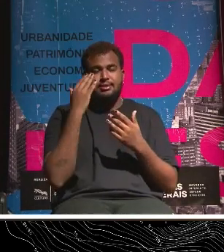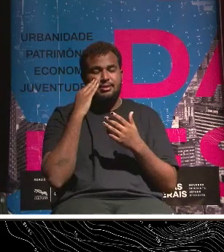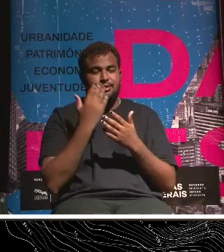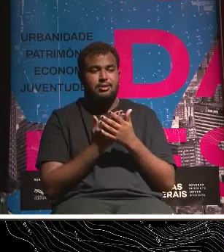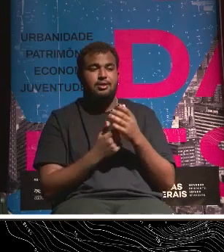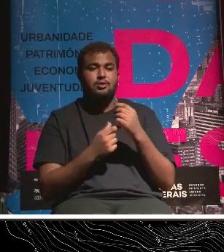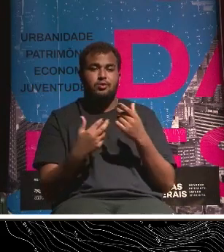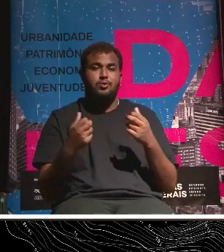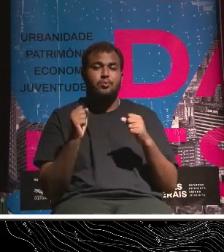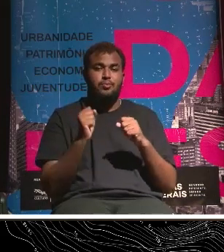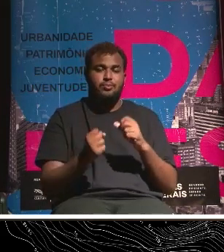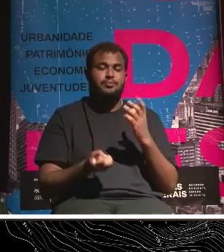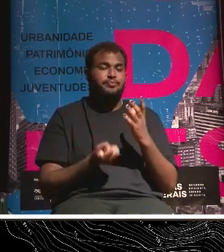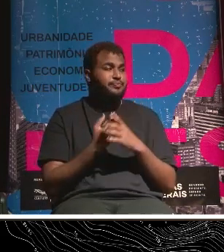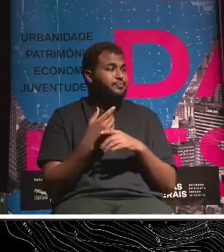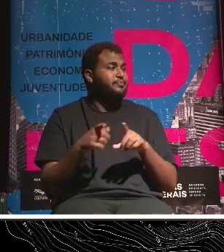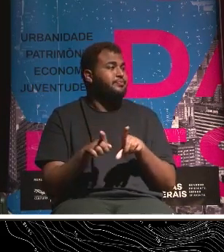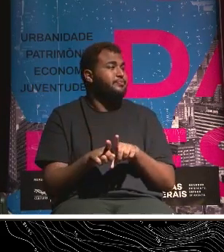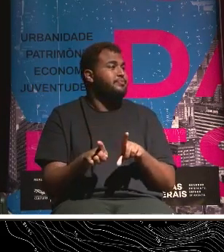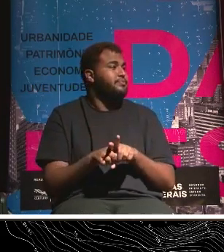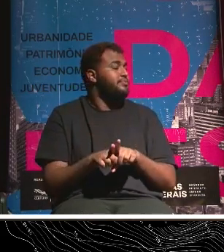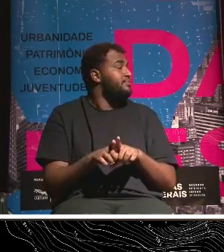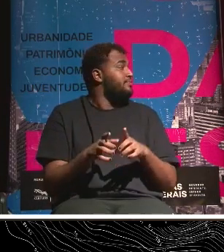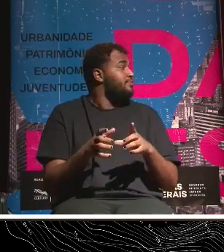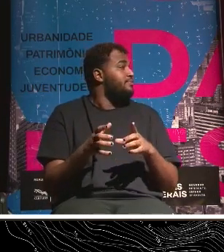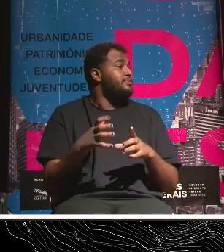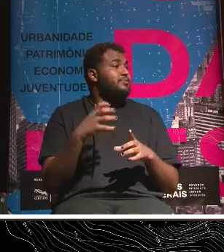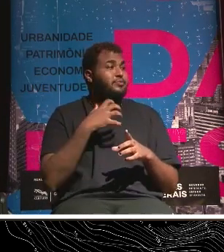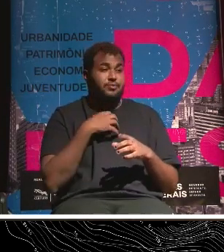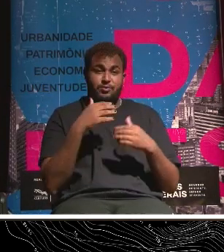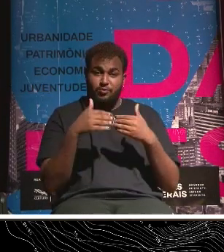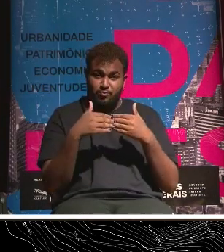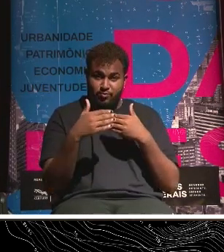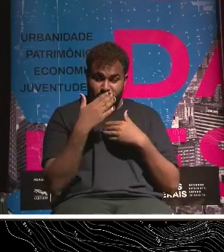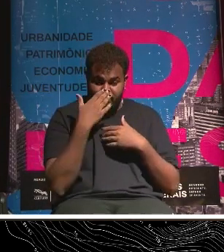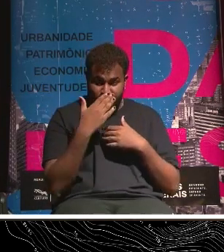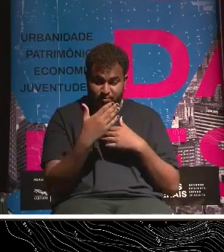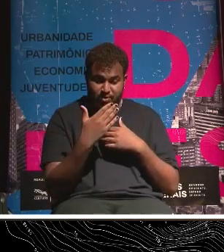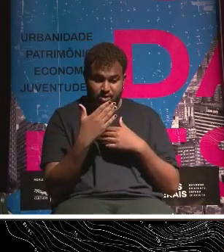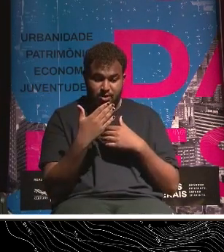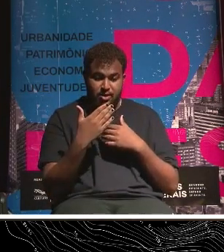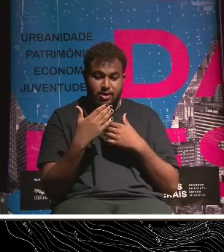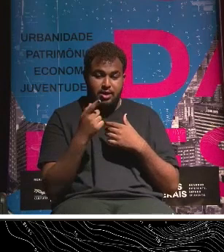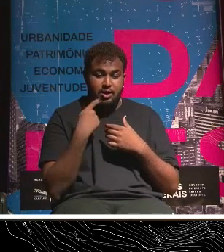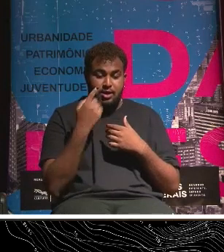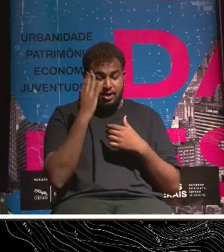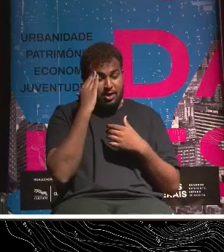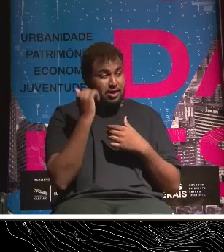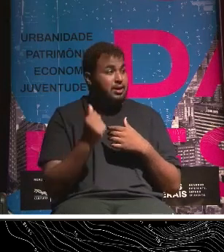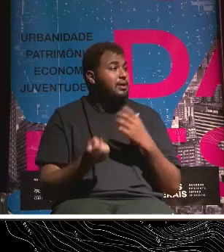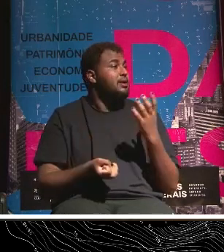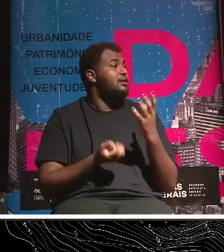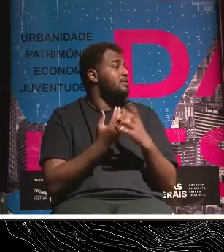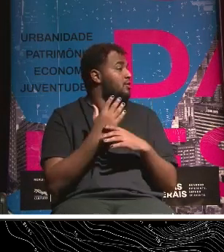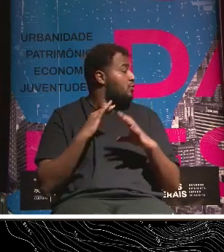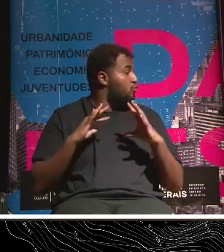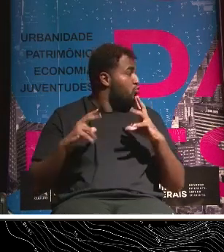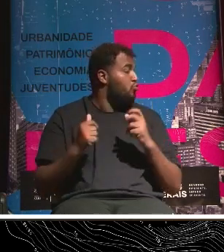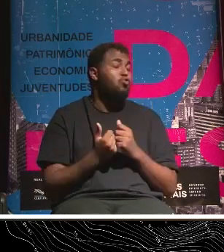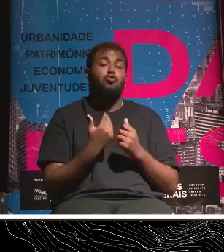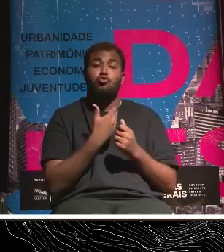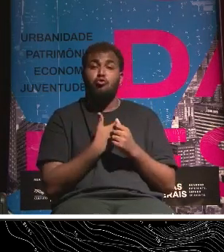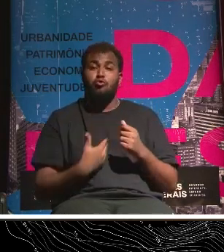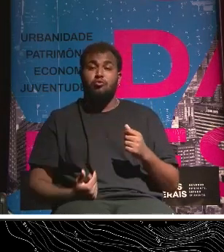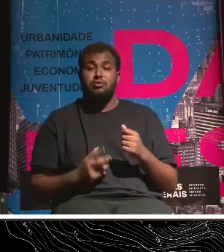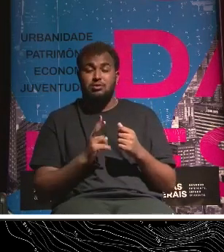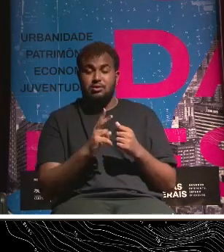e avançar, é o lado frente às descontinuidades, que a gente sabe que existe em todo governo, sempre